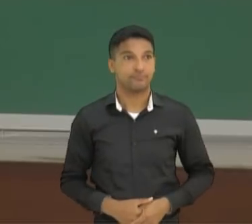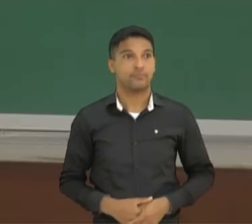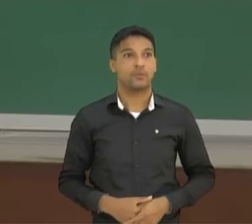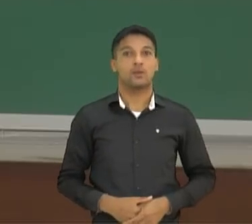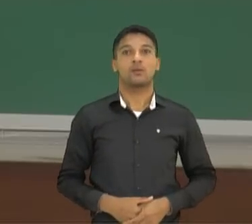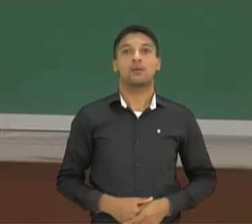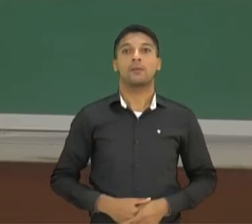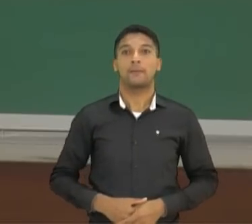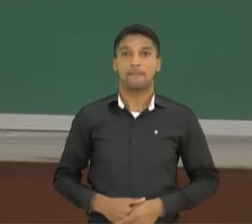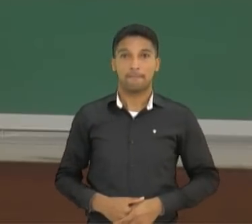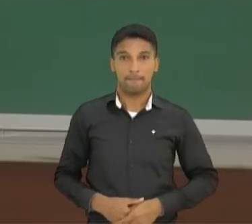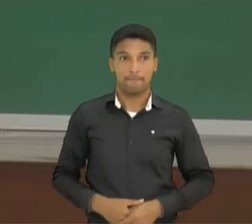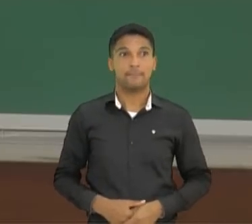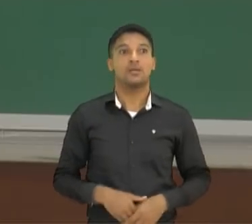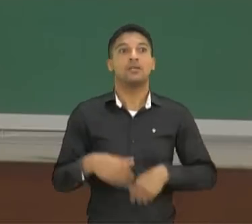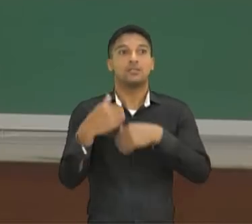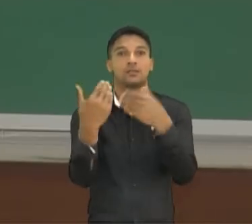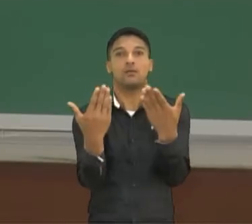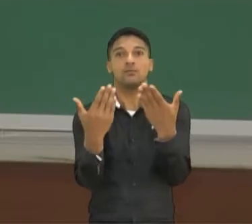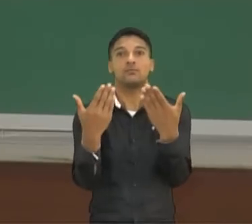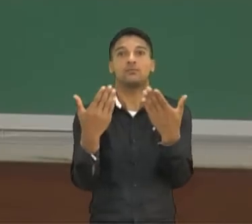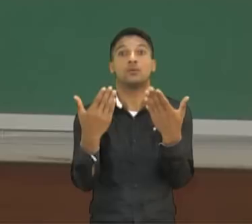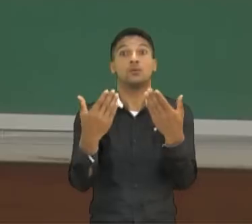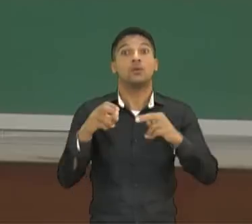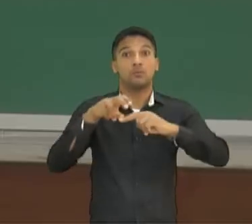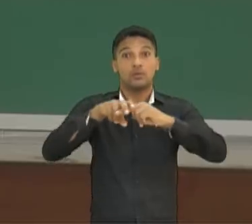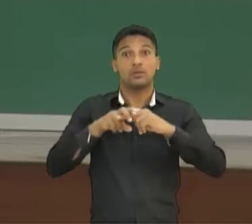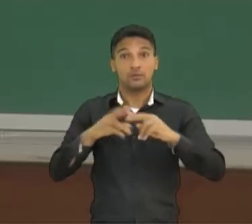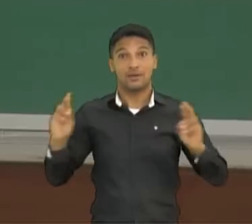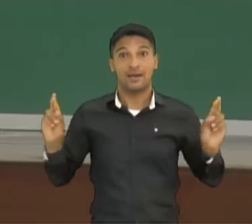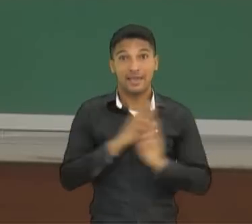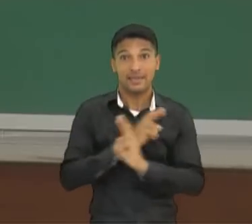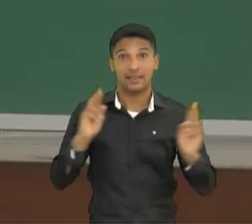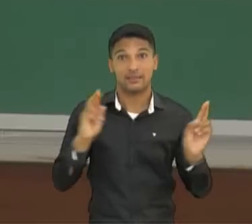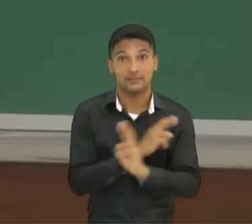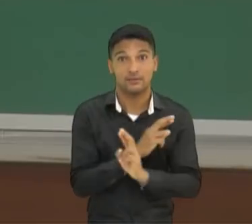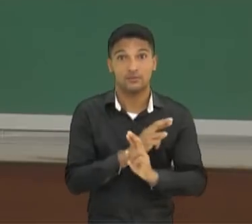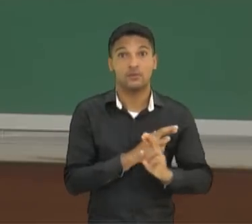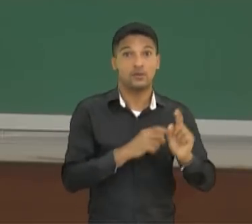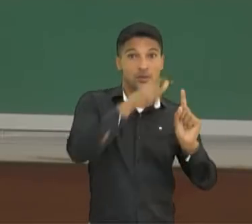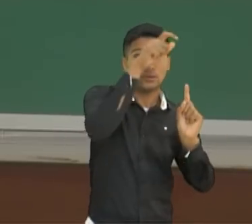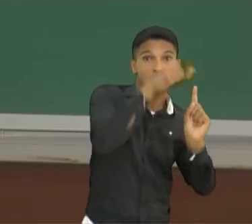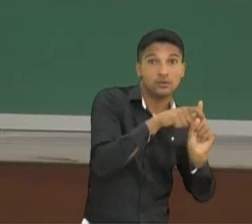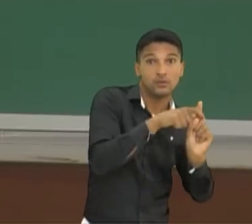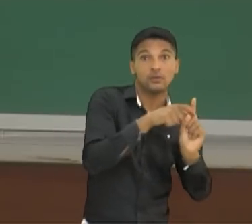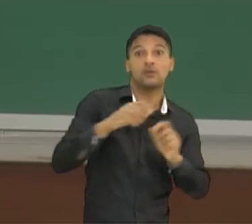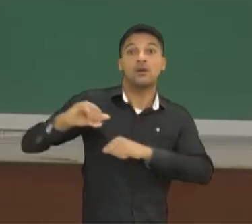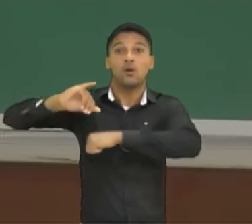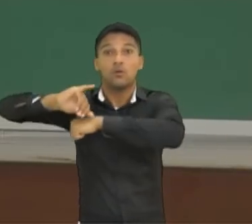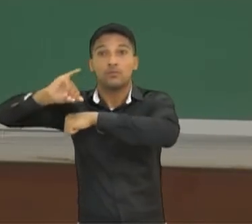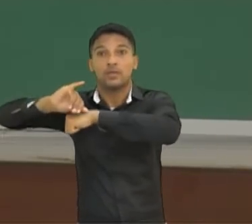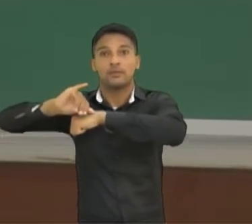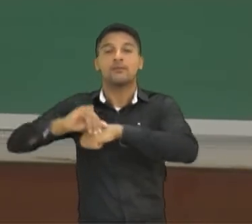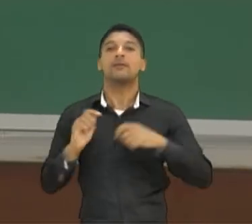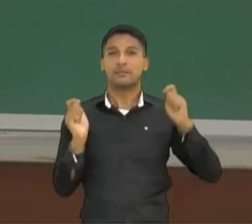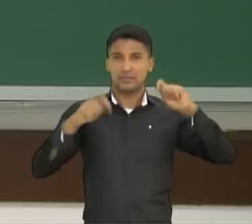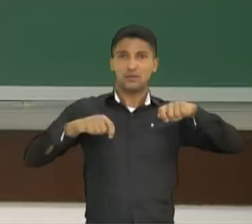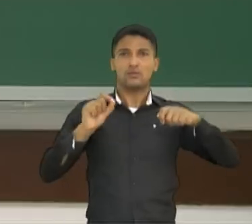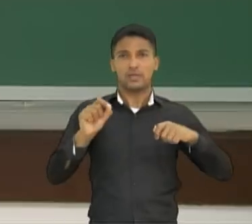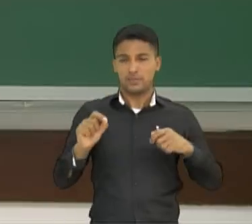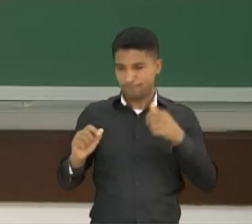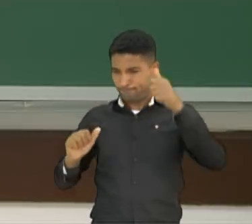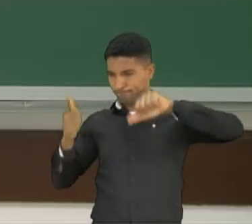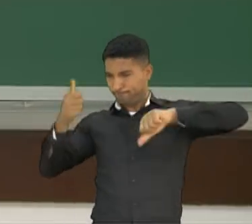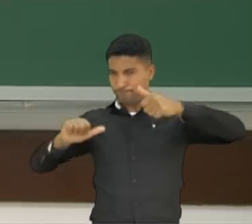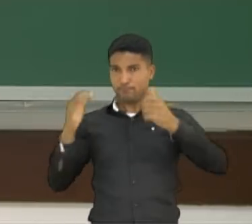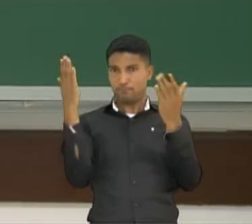nós definimos aí que existem algumas formas de a gente analisar esse objeto, tá? Vamos ver